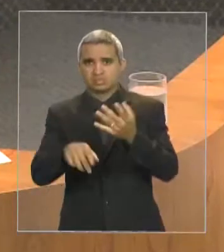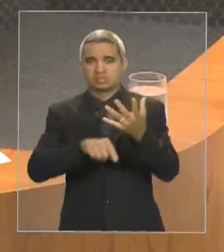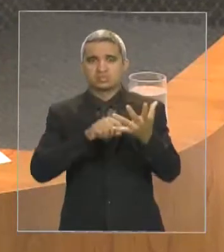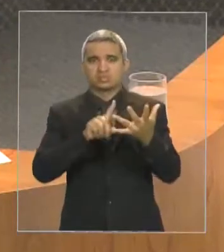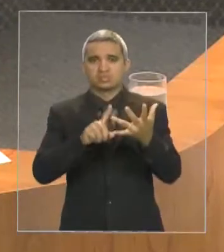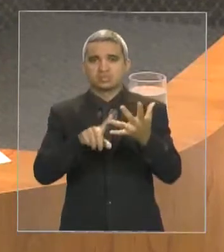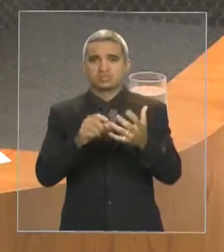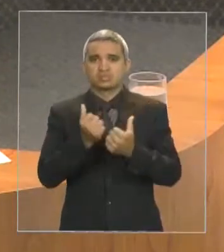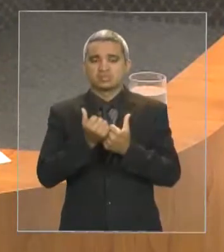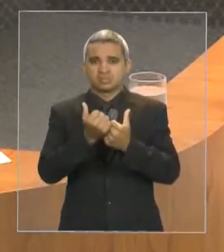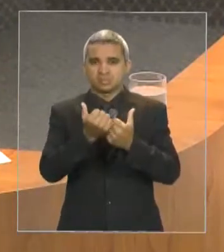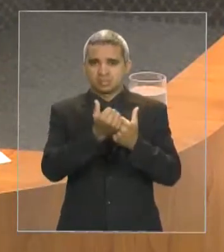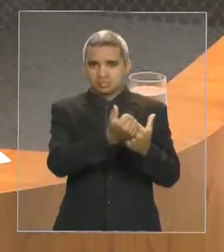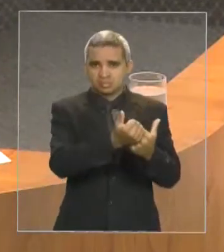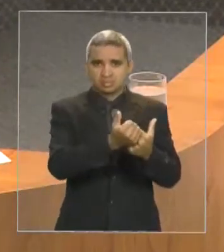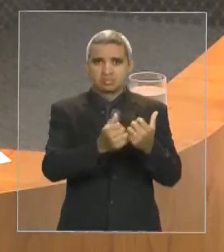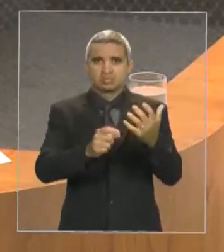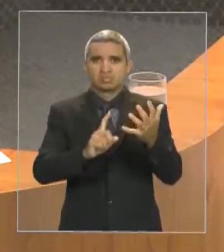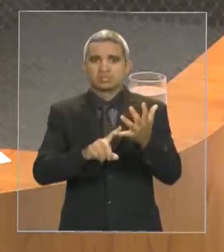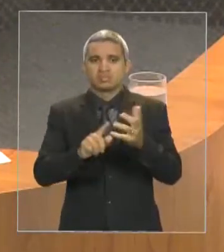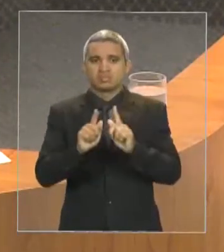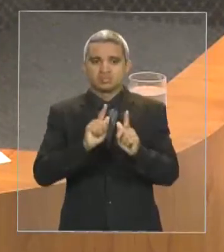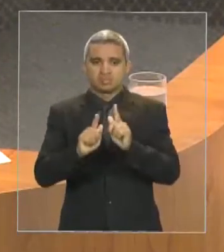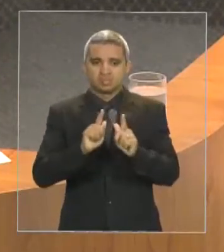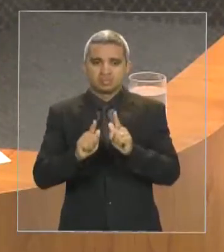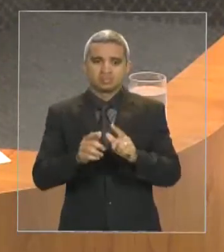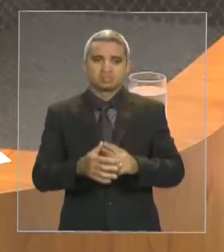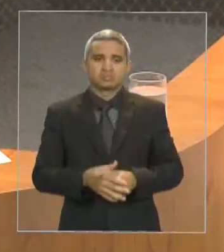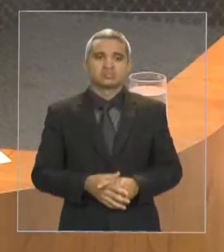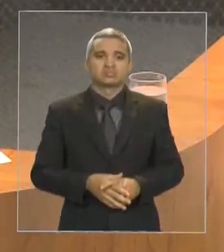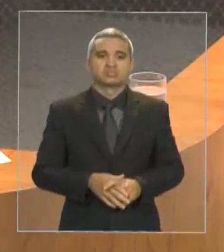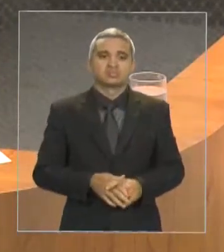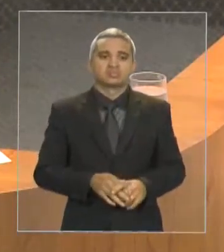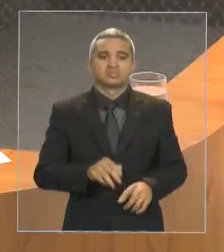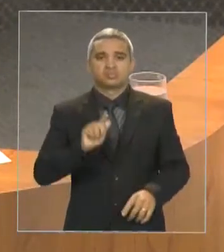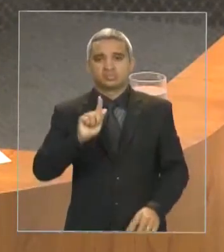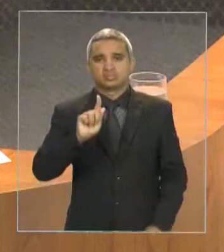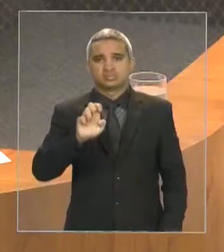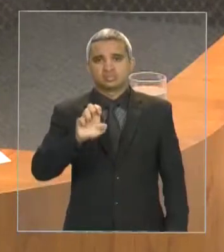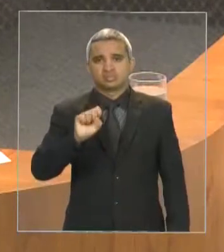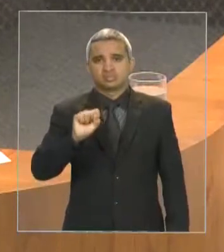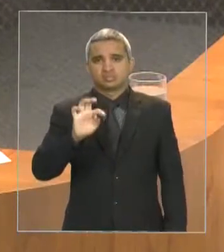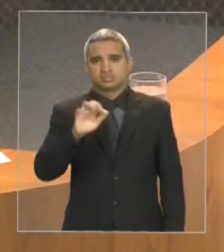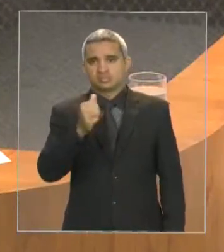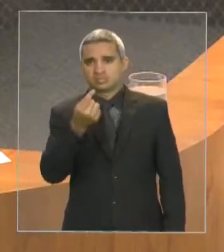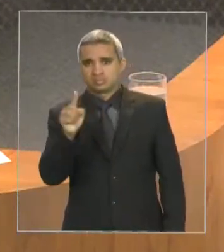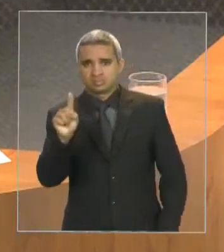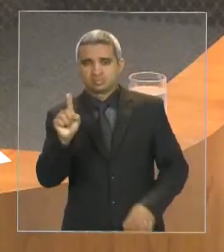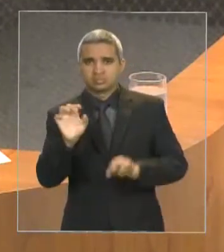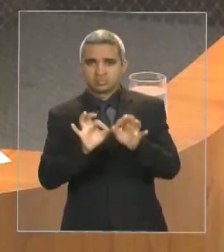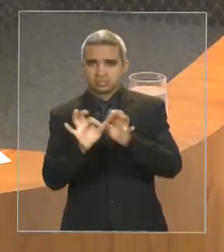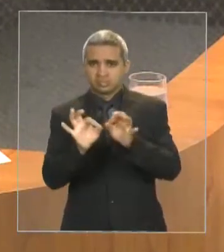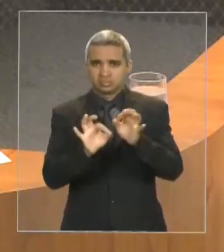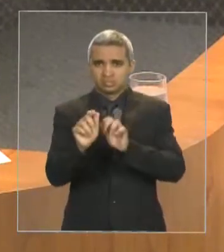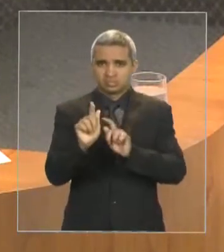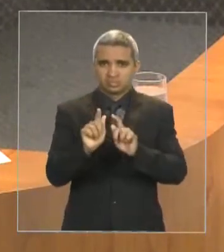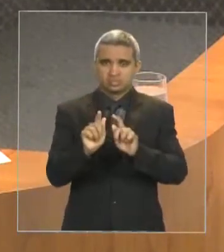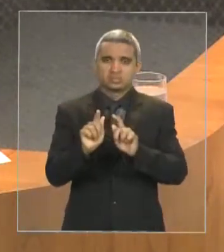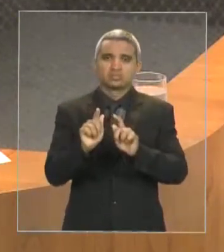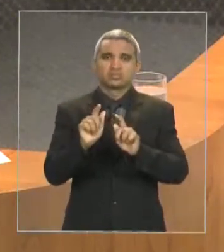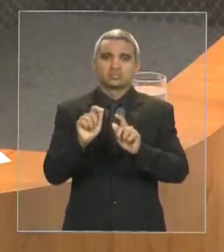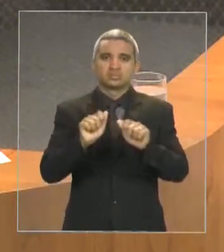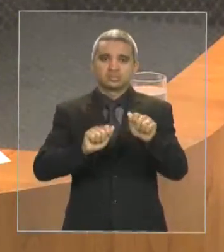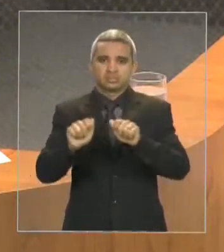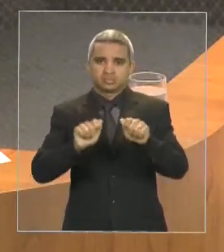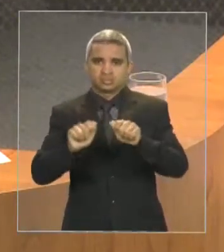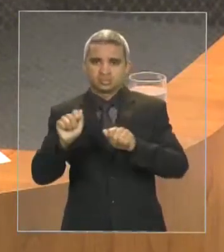colaboração e gestão. O eixo gestão, além de primar pela gestão participativa e democrática nas